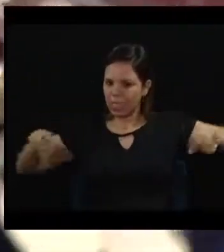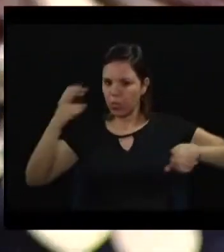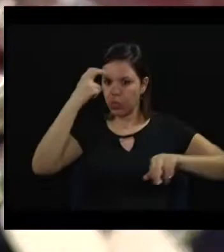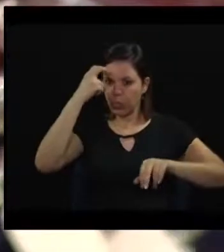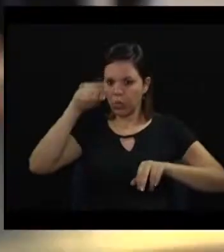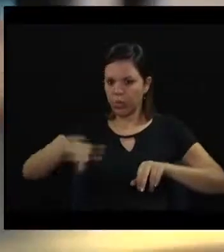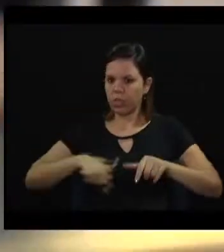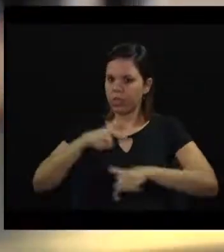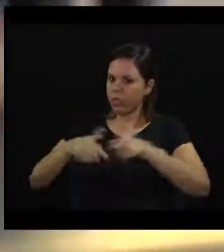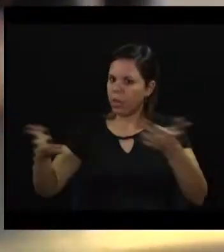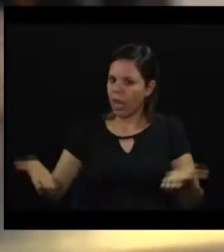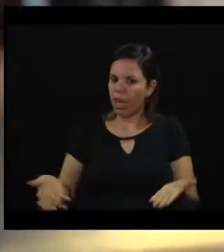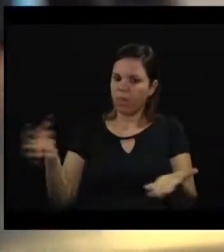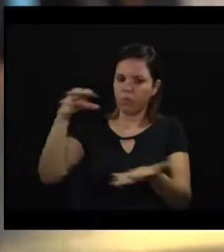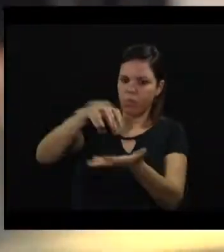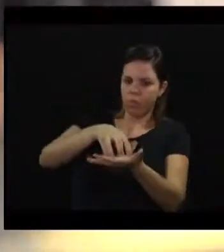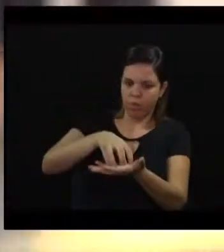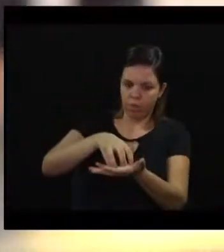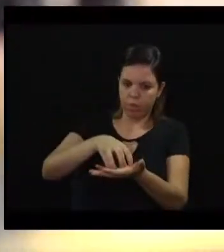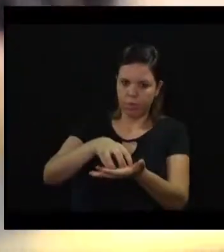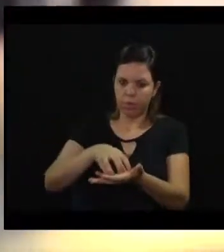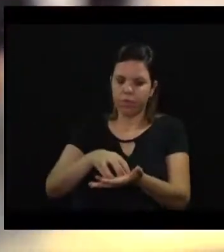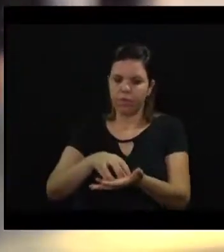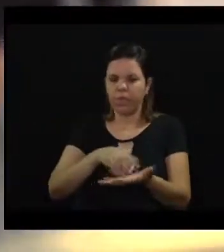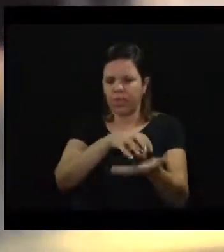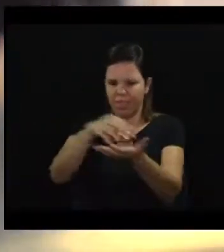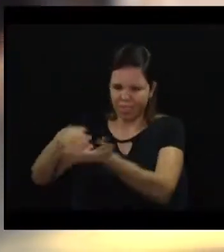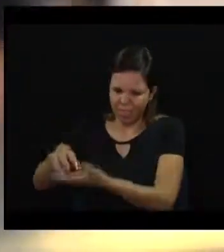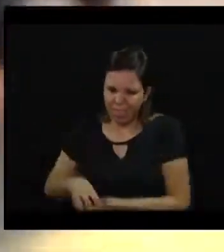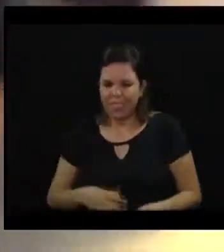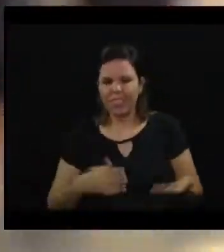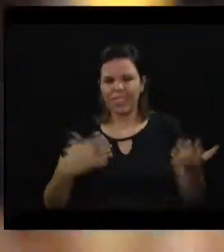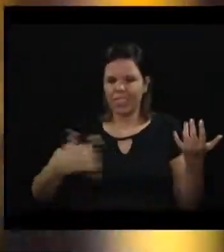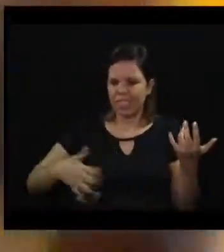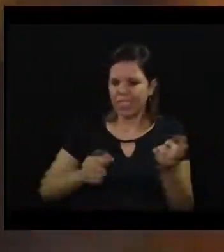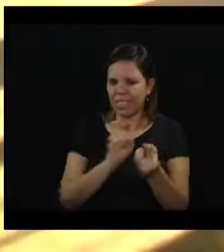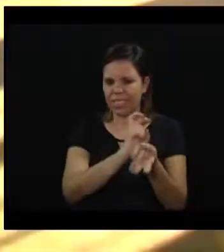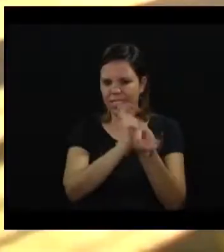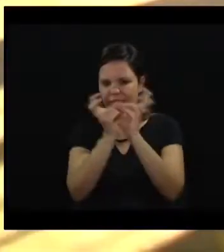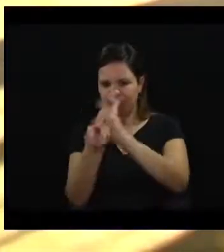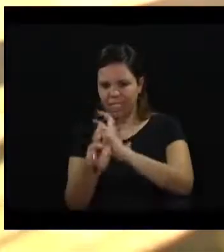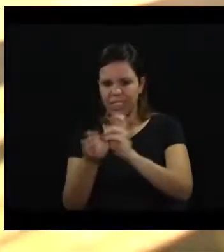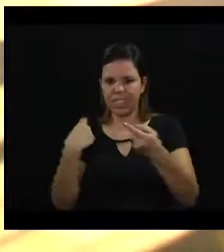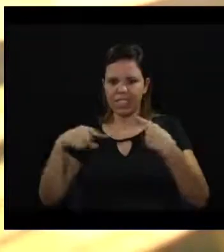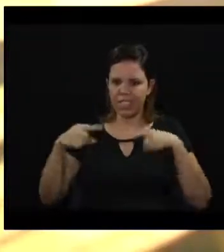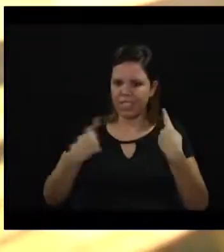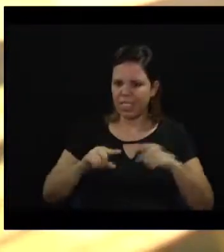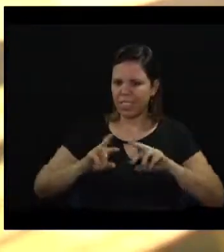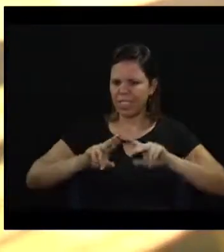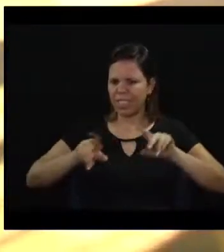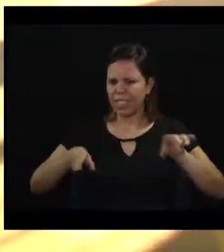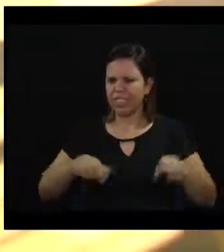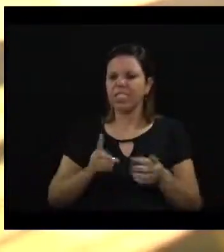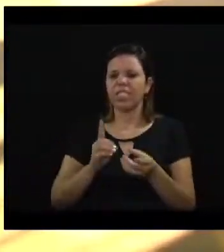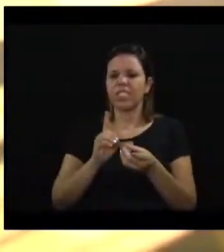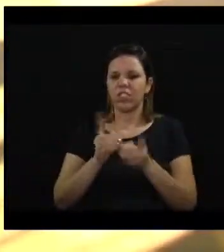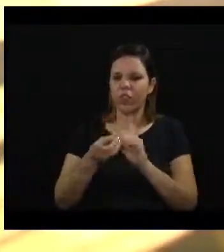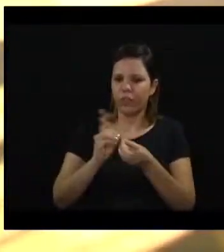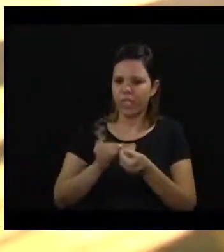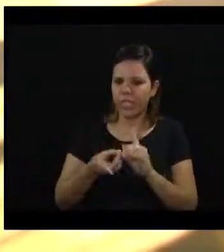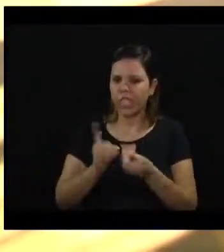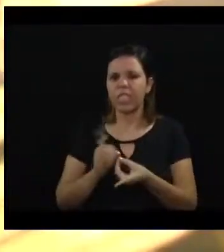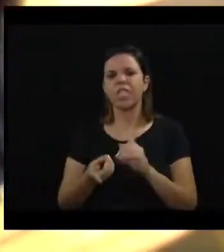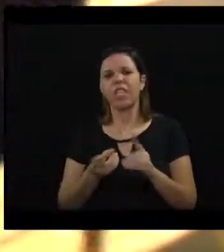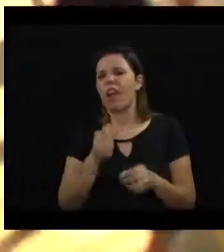aqui no centro, né? Então muitos centros têm violão, capoeira, musicalidade, algumas oficinas com as quais os jovens não